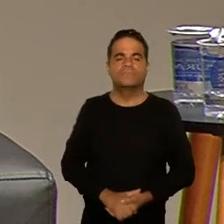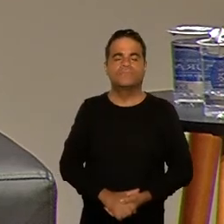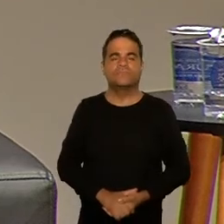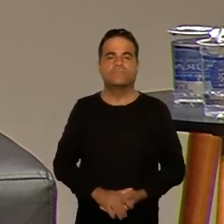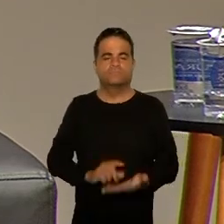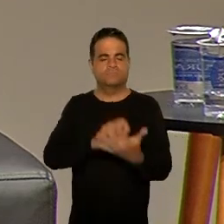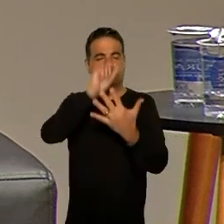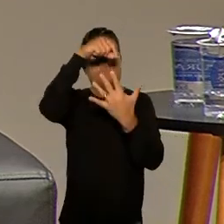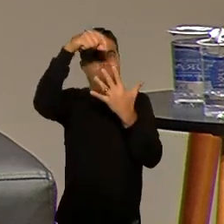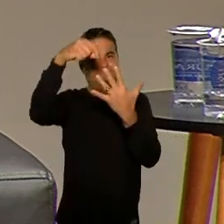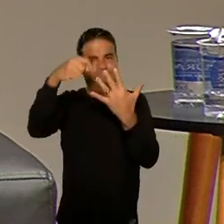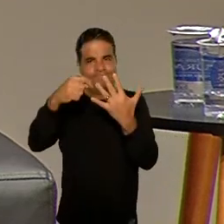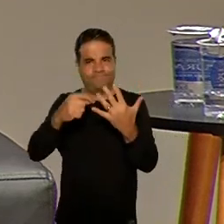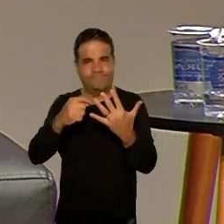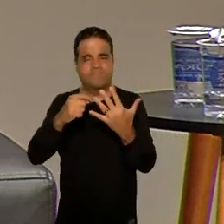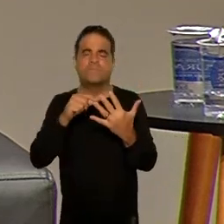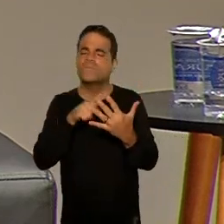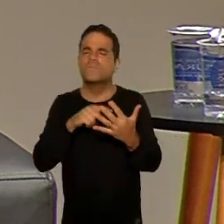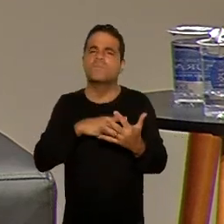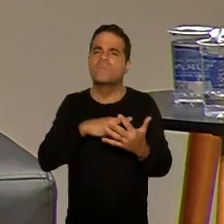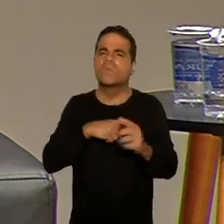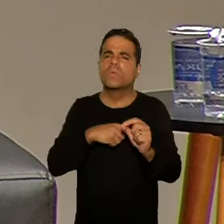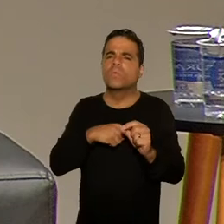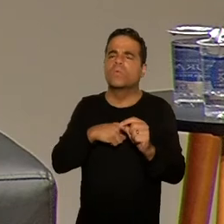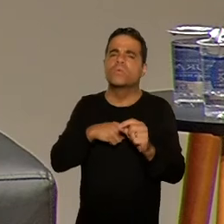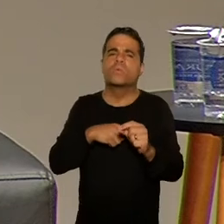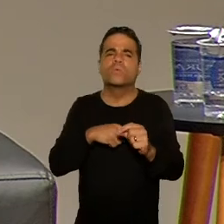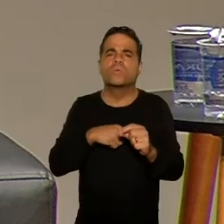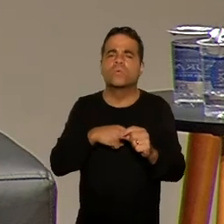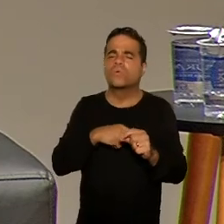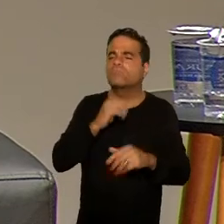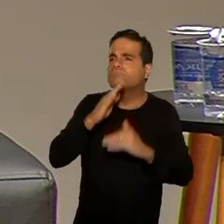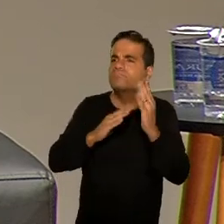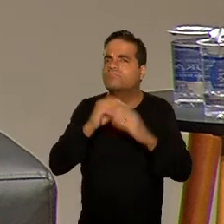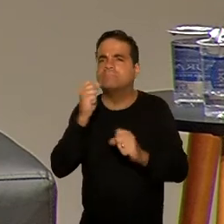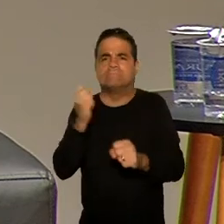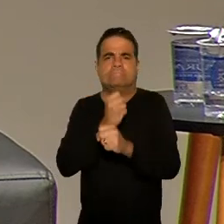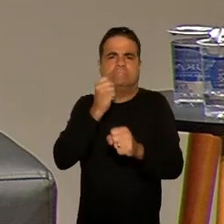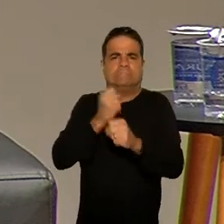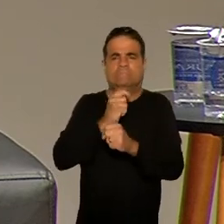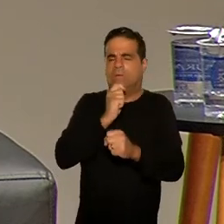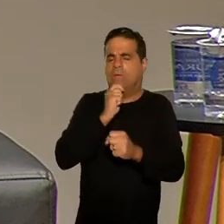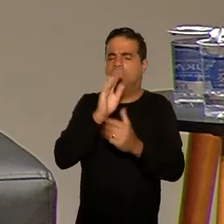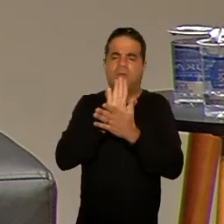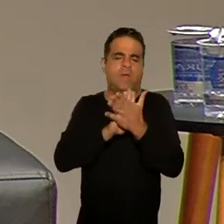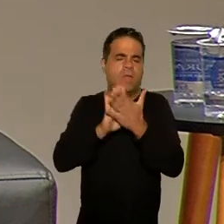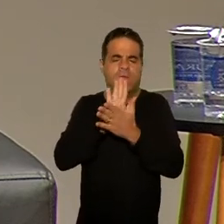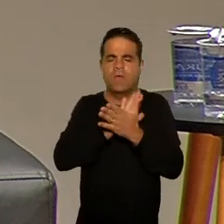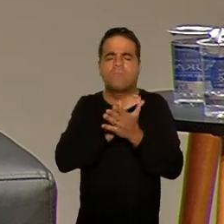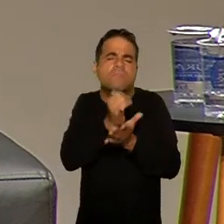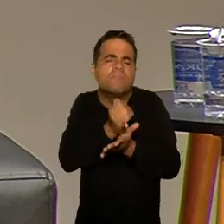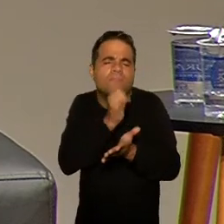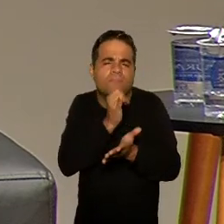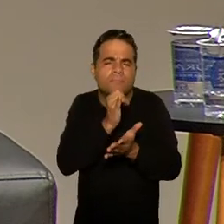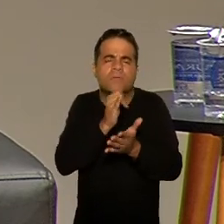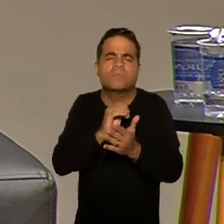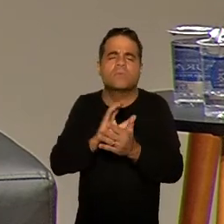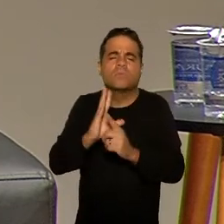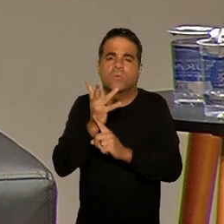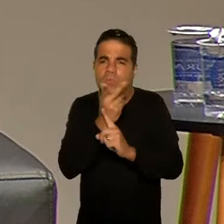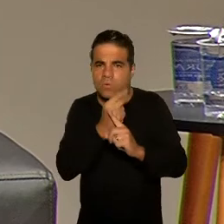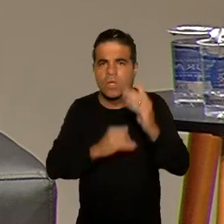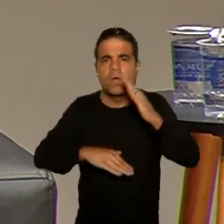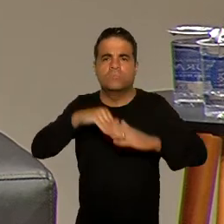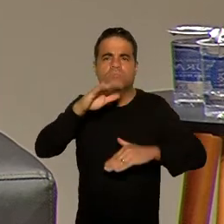entre esse e o último haveria um que ela chama de desconstrutivo que aí eu vou usar um exemplo de uma artista